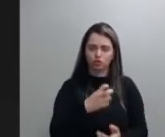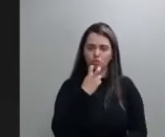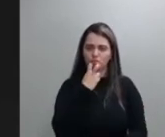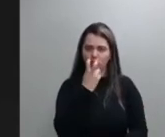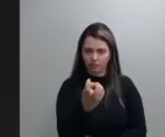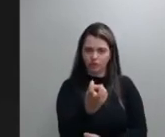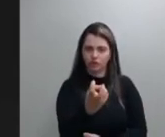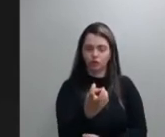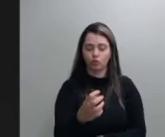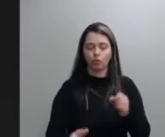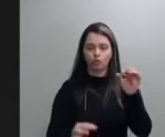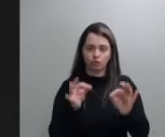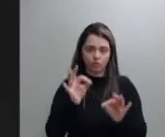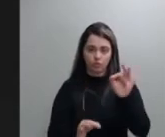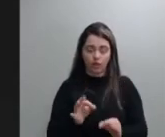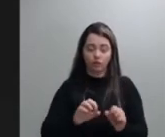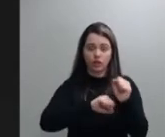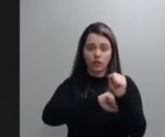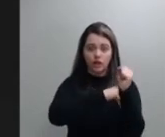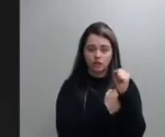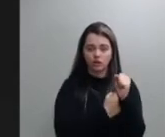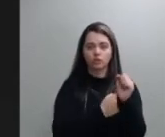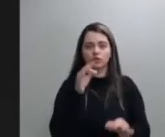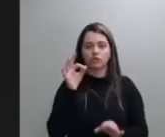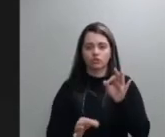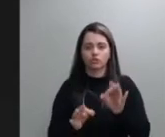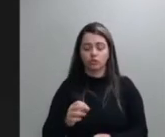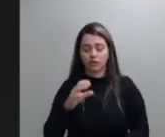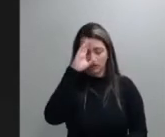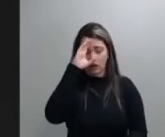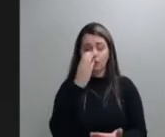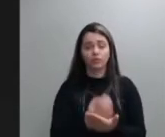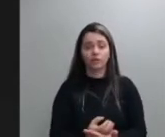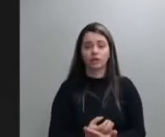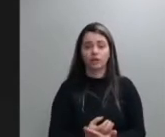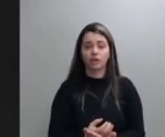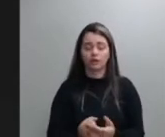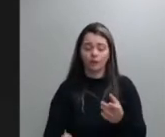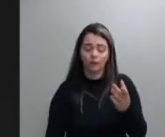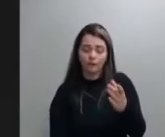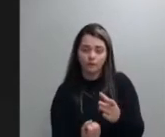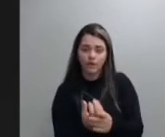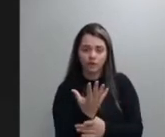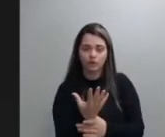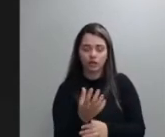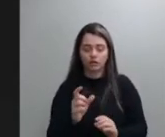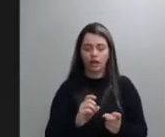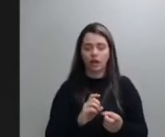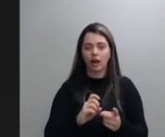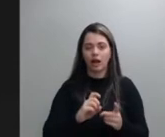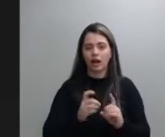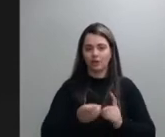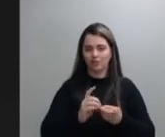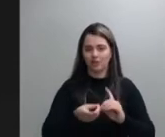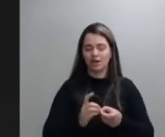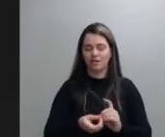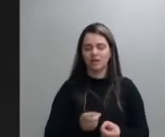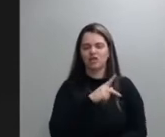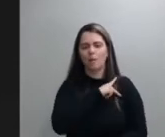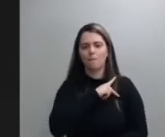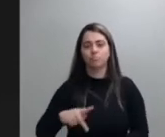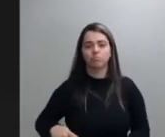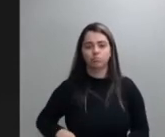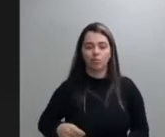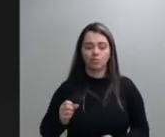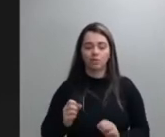da segurança jurídica e da confiança que faz nascer quando a administração pública lança um edital para recrutar seus servidores